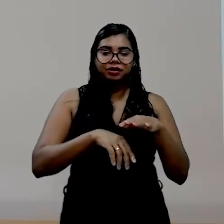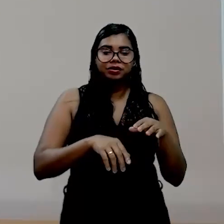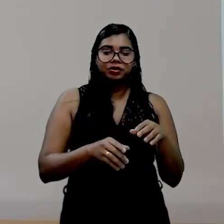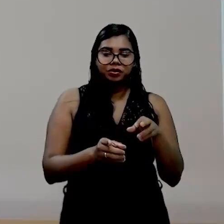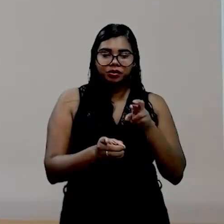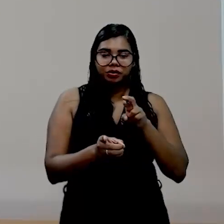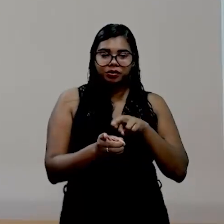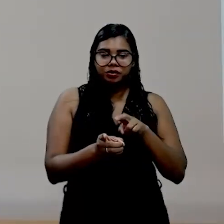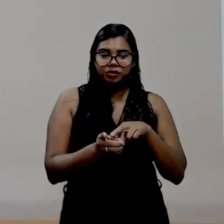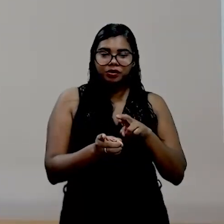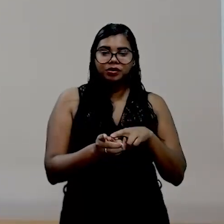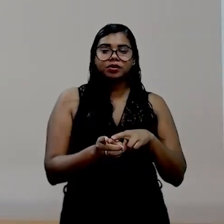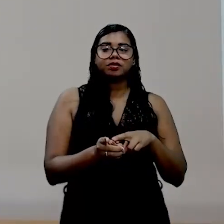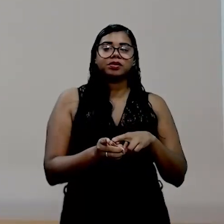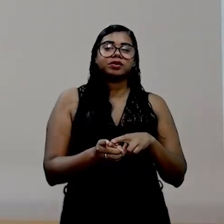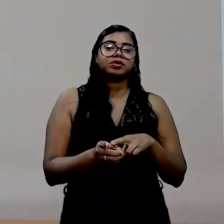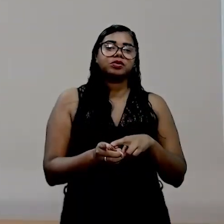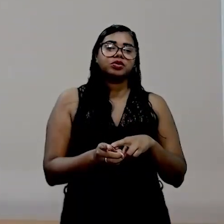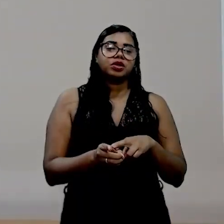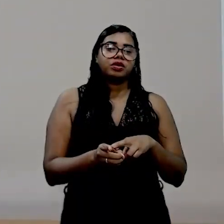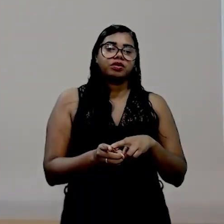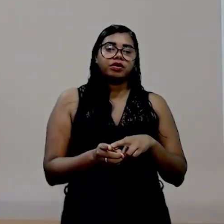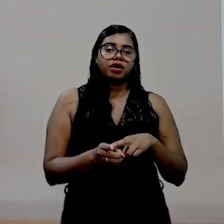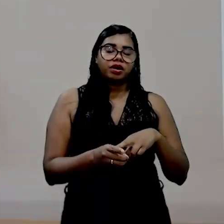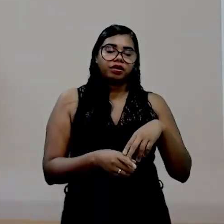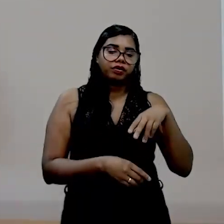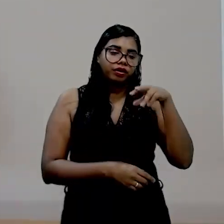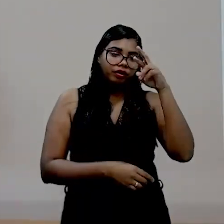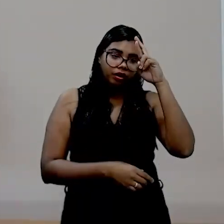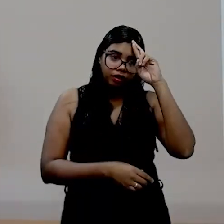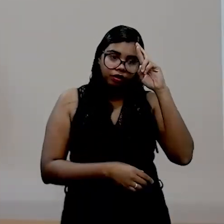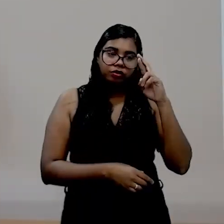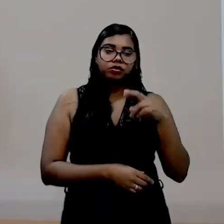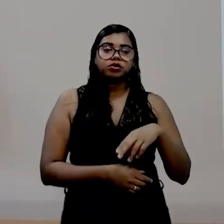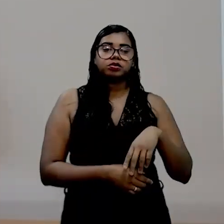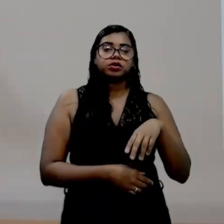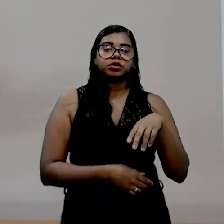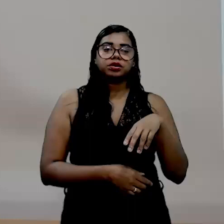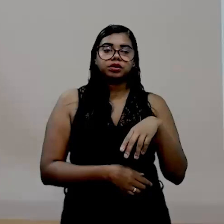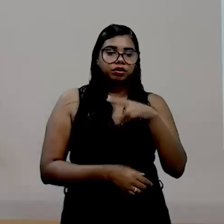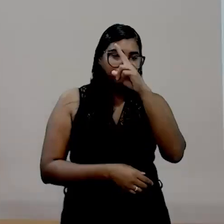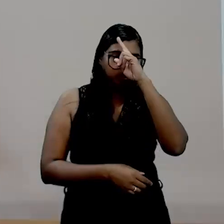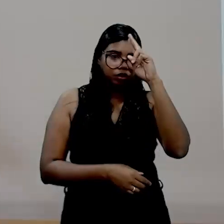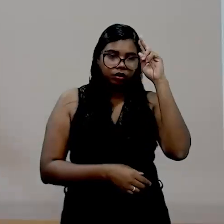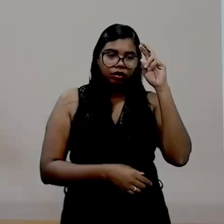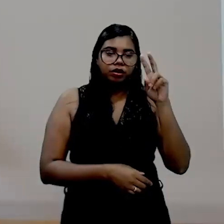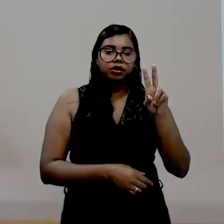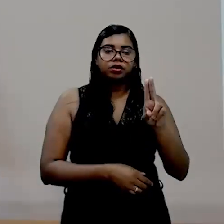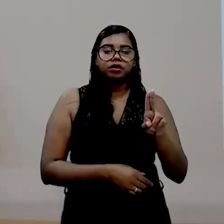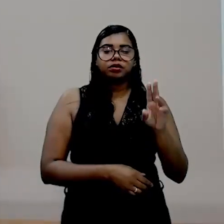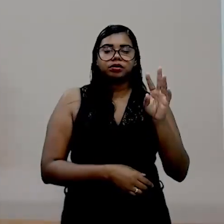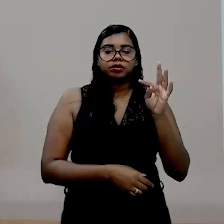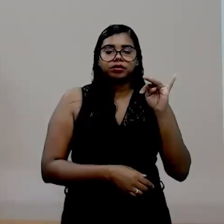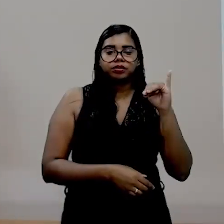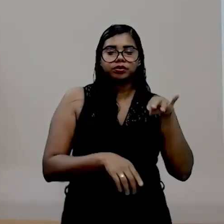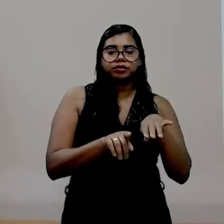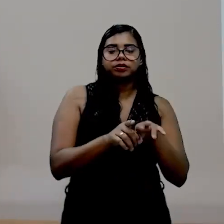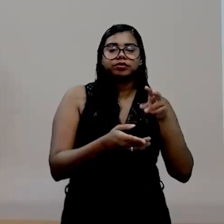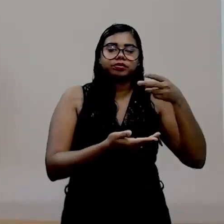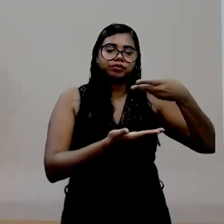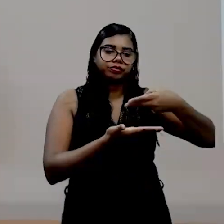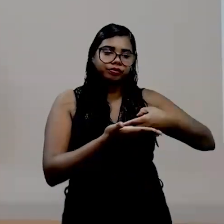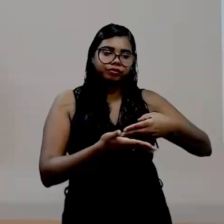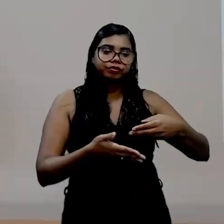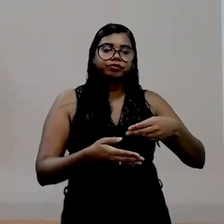Ia bater na UTI. Ficava lá, até morria de infecção. Então você imagina fazer uma biópsia no paciente, ele ir para uma UTI